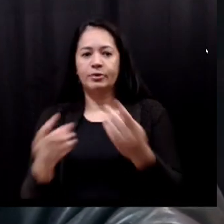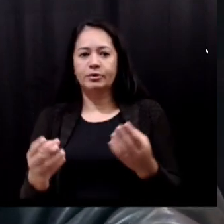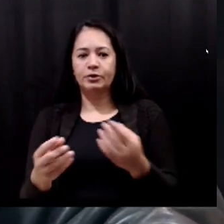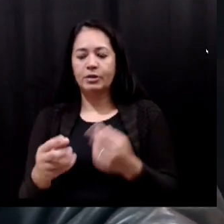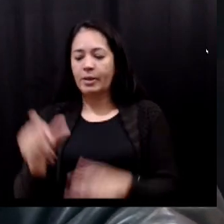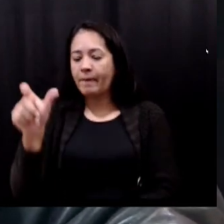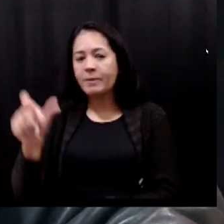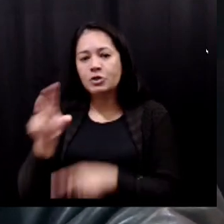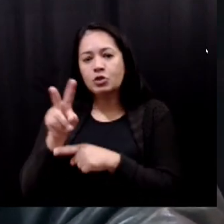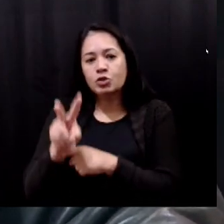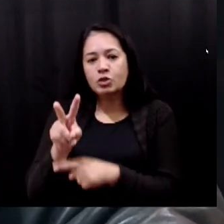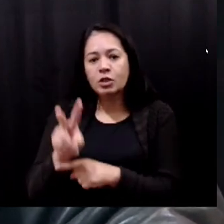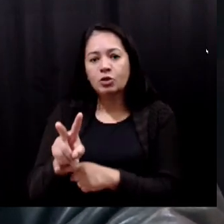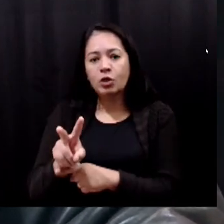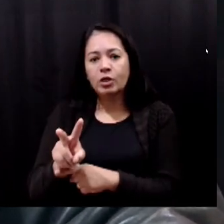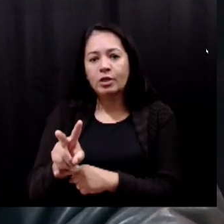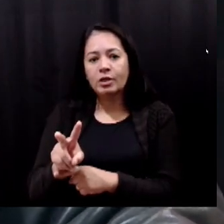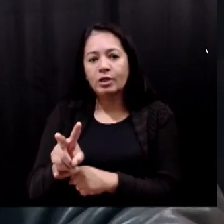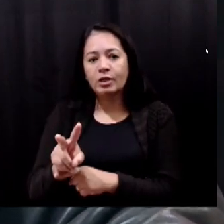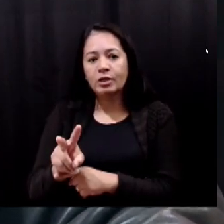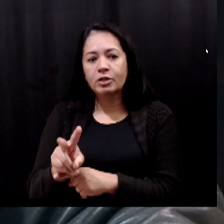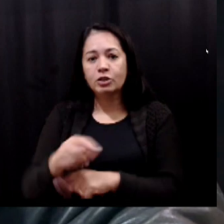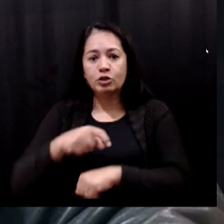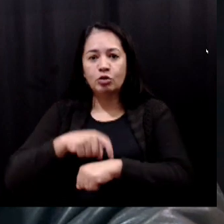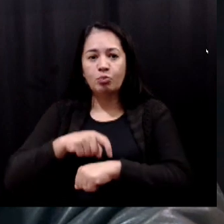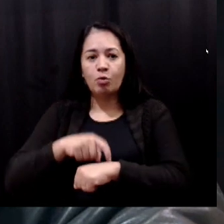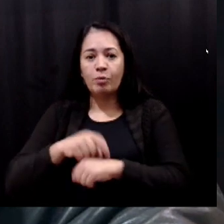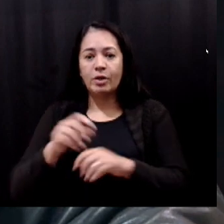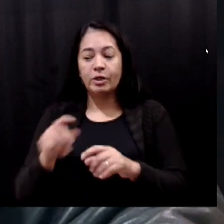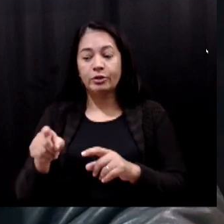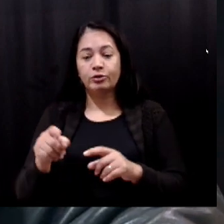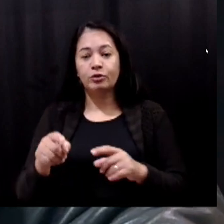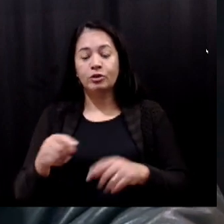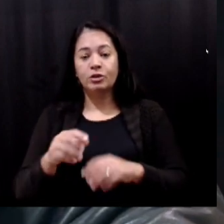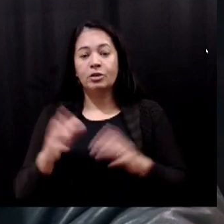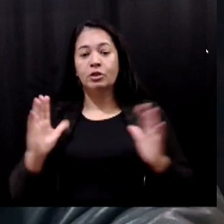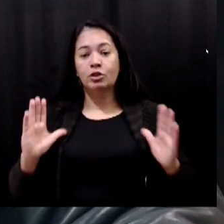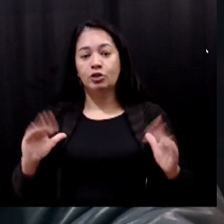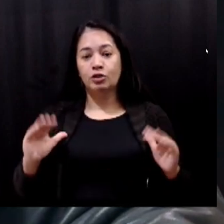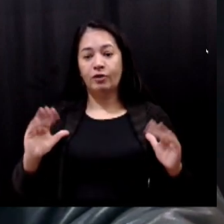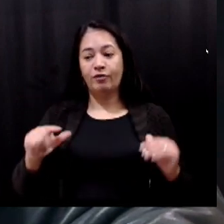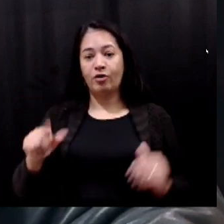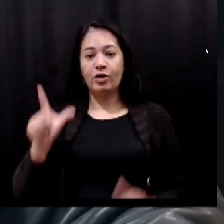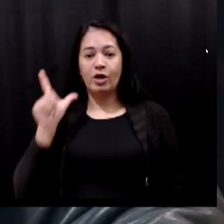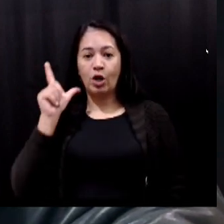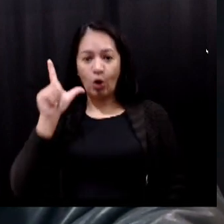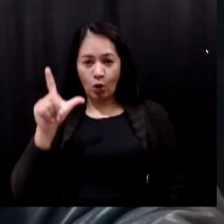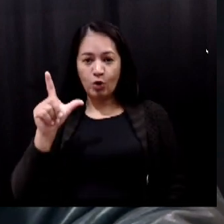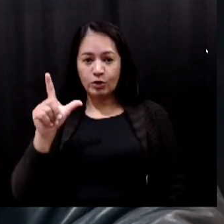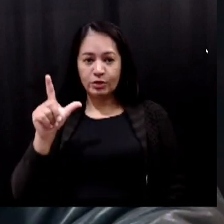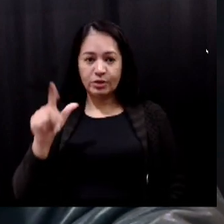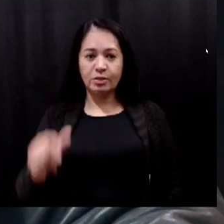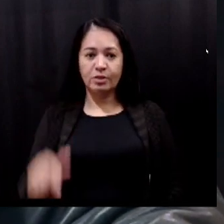que, nos seus momentos livres, quando eles conseguem constituí-los, né,